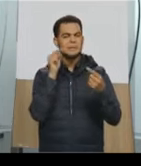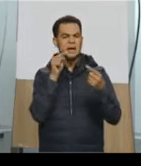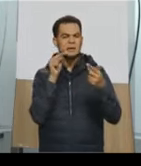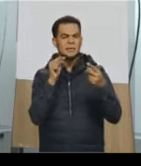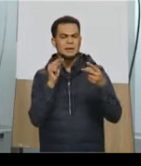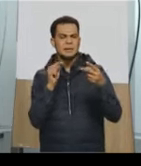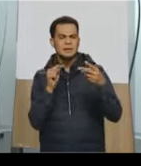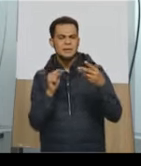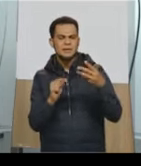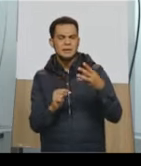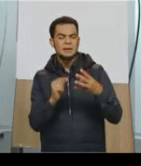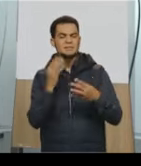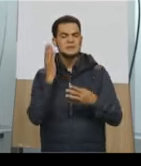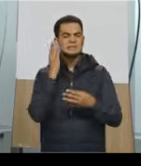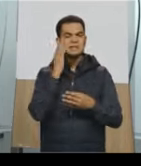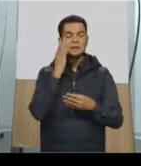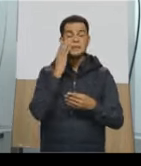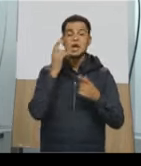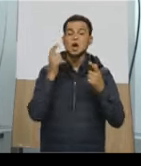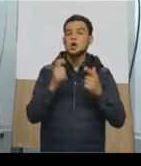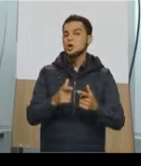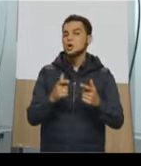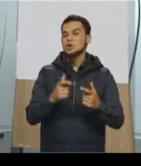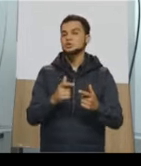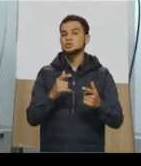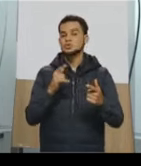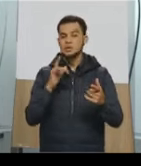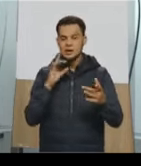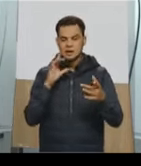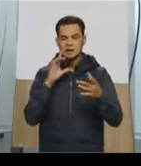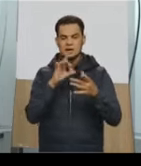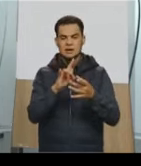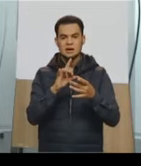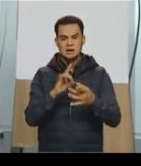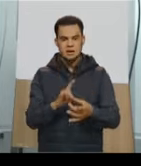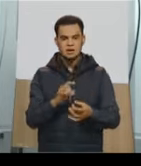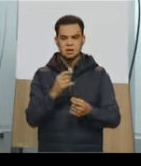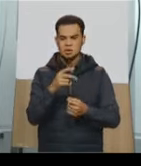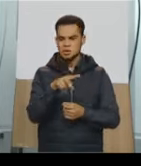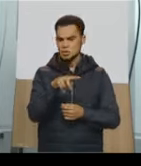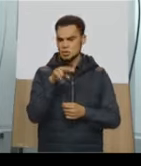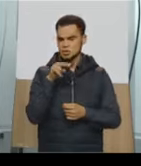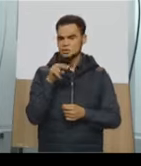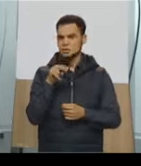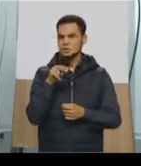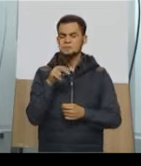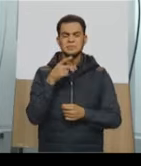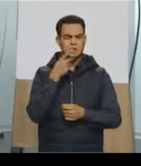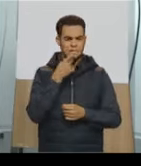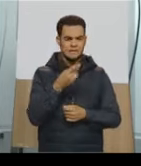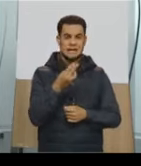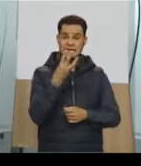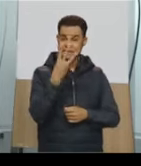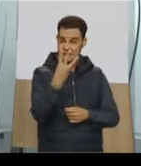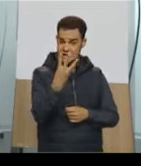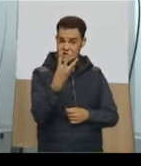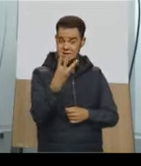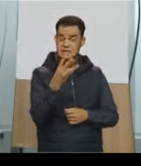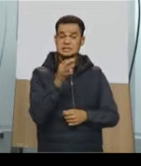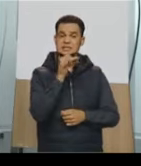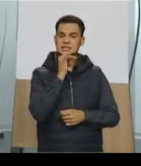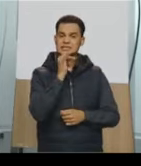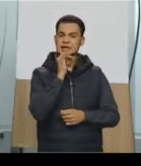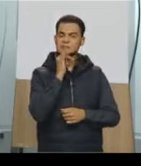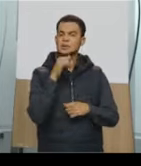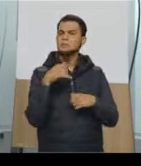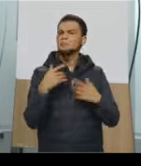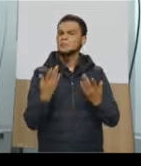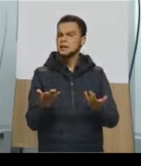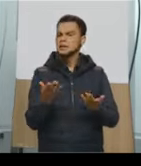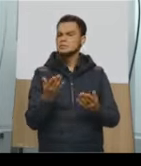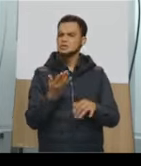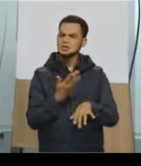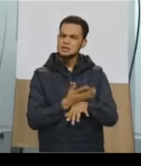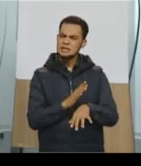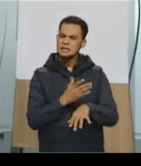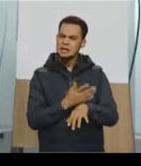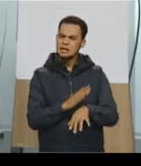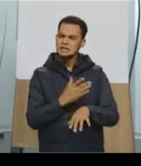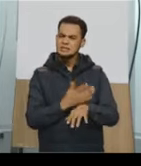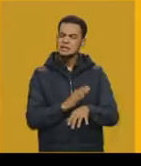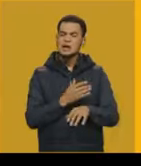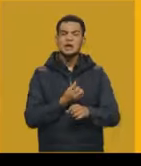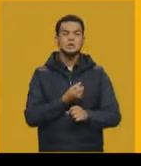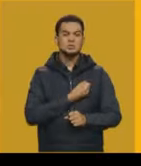está a dupla ligação. Então, eu trouxe aqui para vocês 3 exemplos, justamente para a gente poder treinar essa questão da numeração,